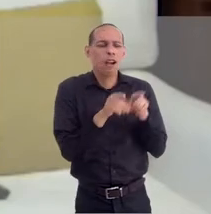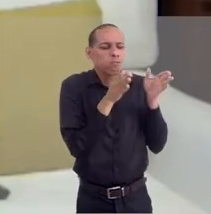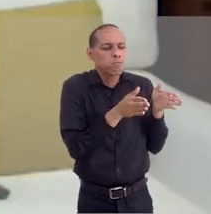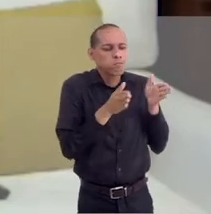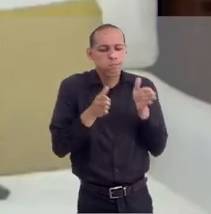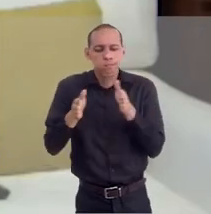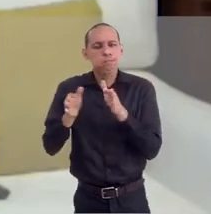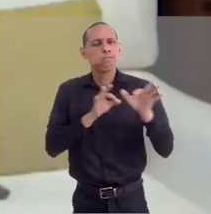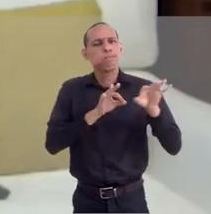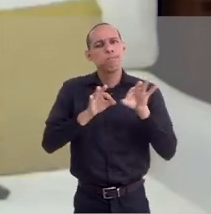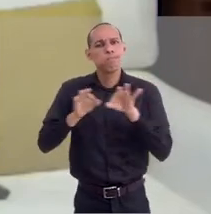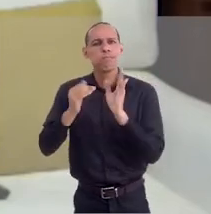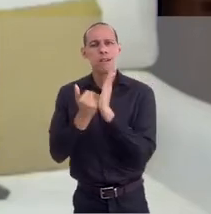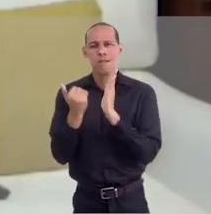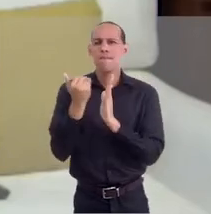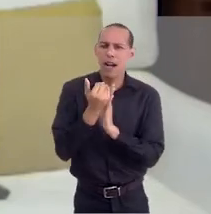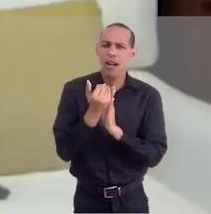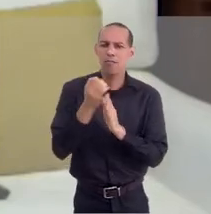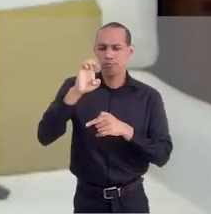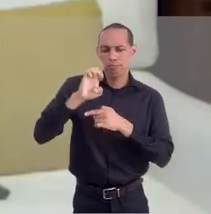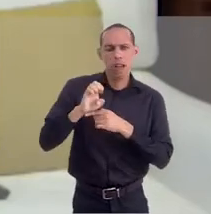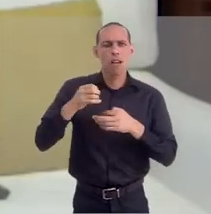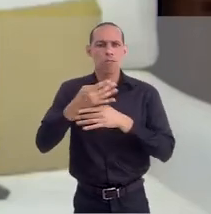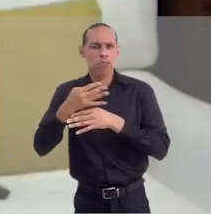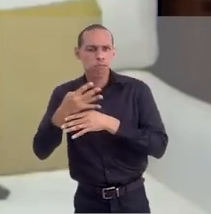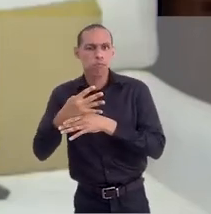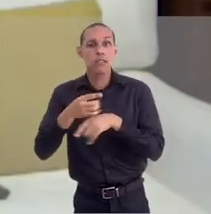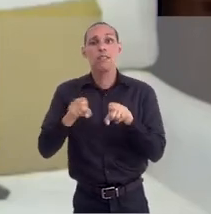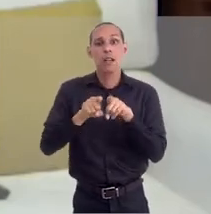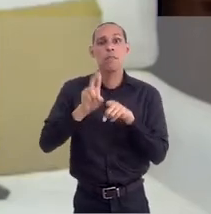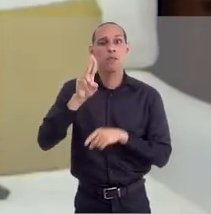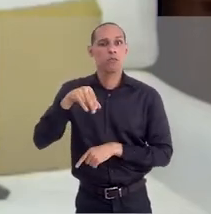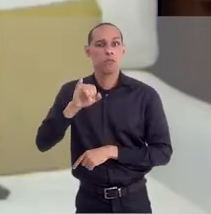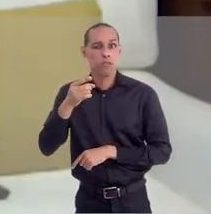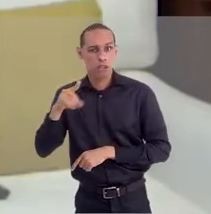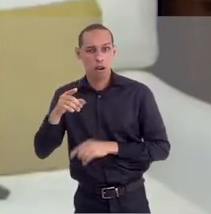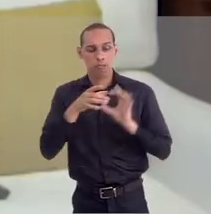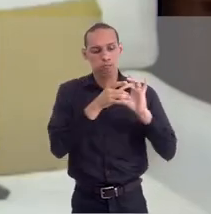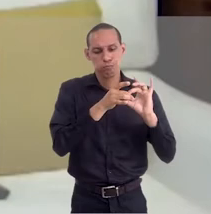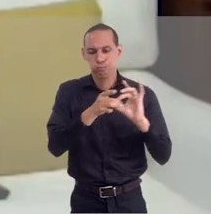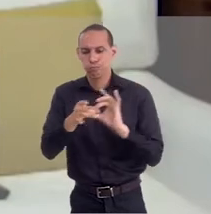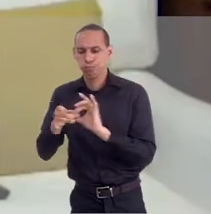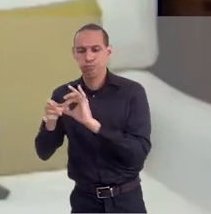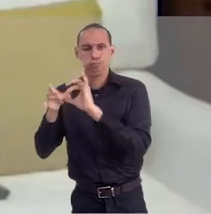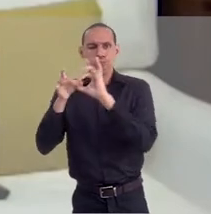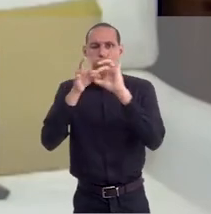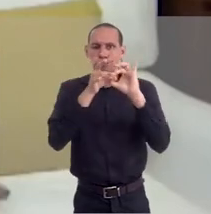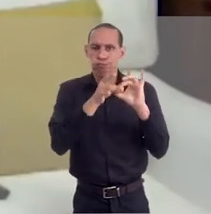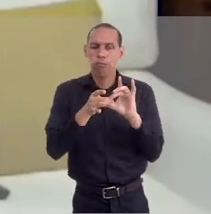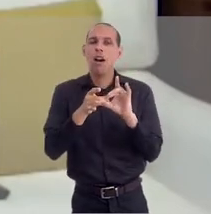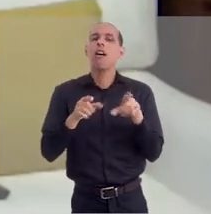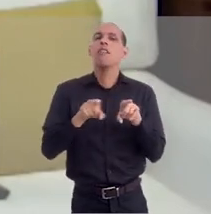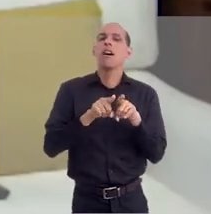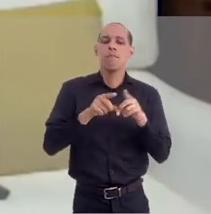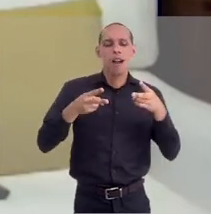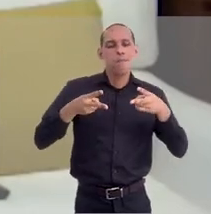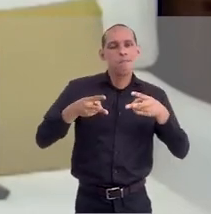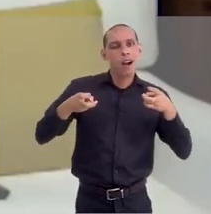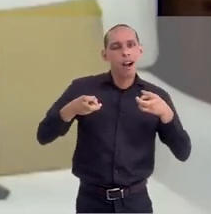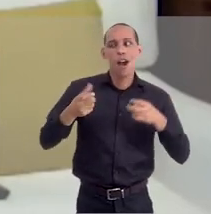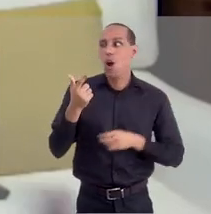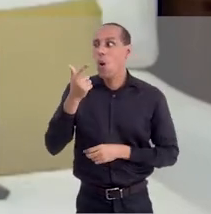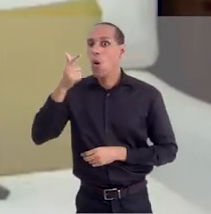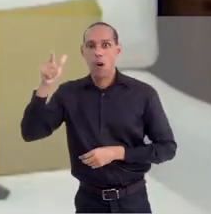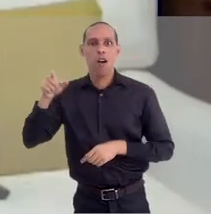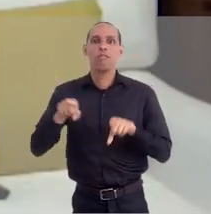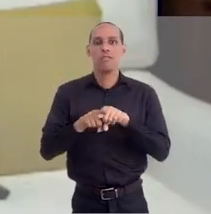uma coordenação maior realmente entre estados, municípios e União, e entes, né, privados, como o